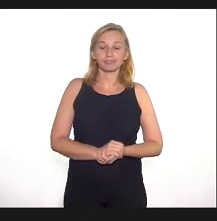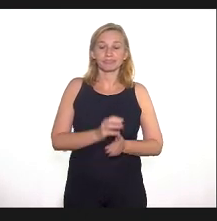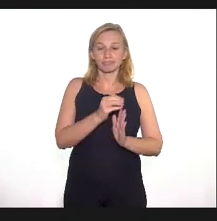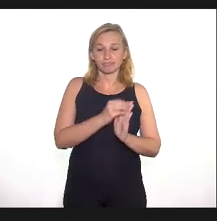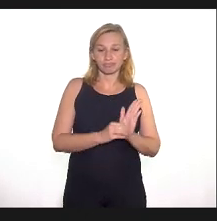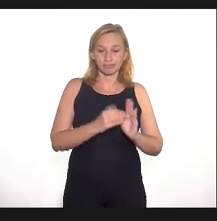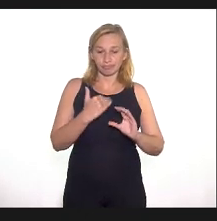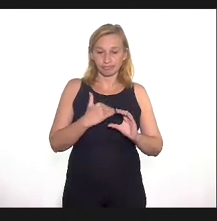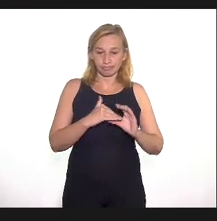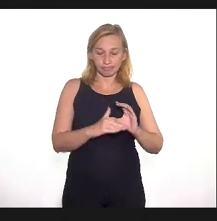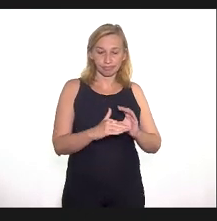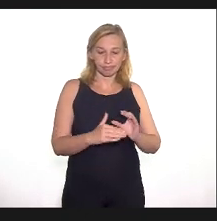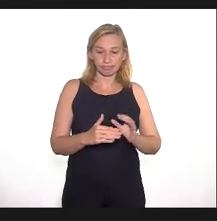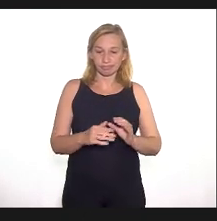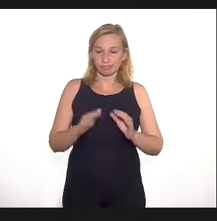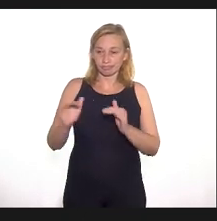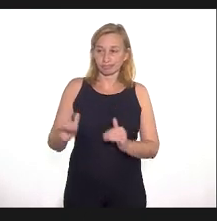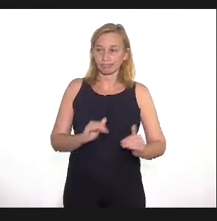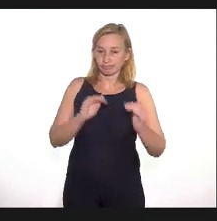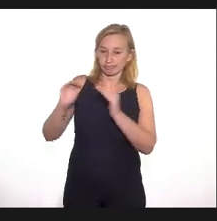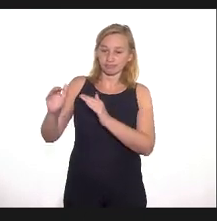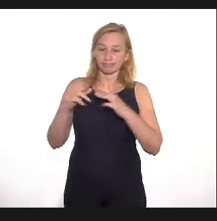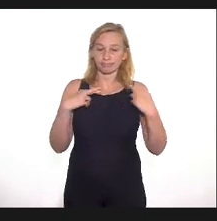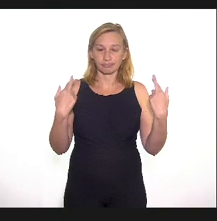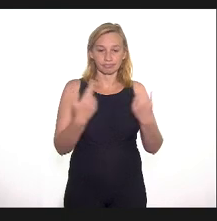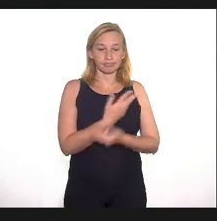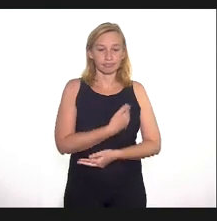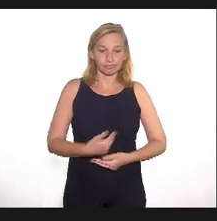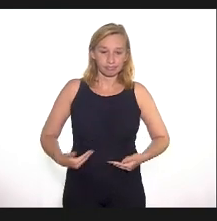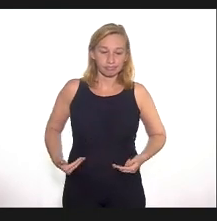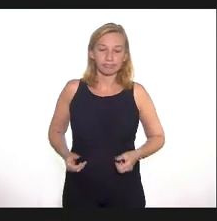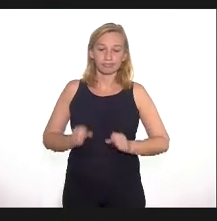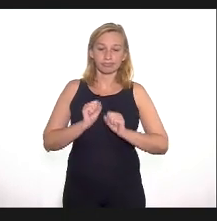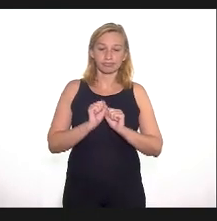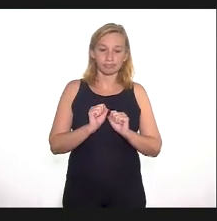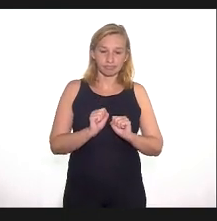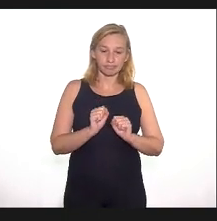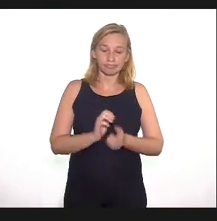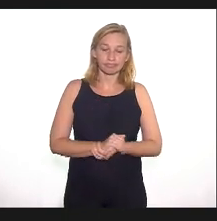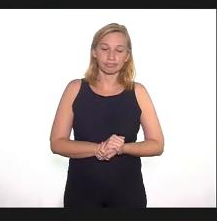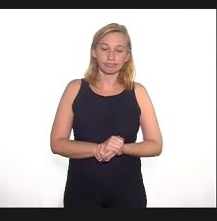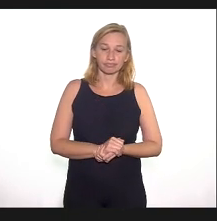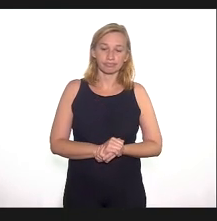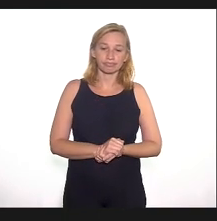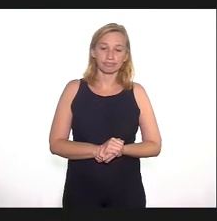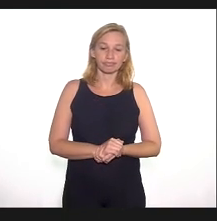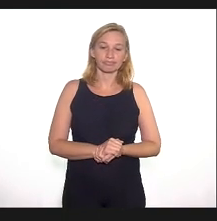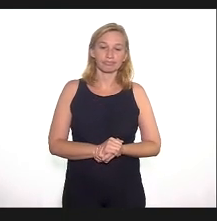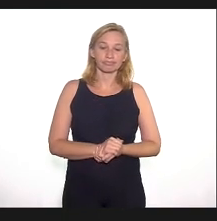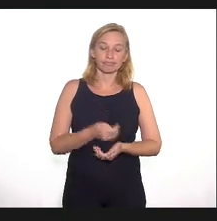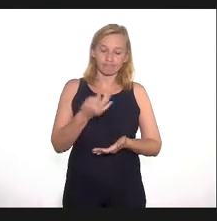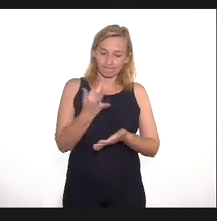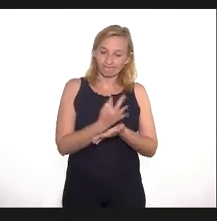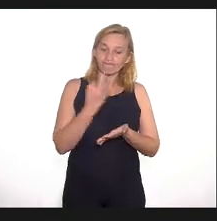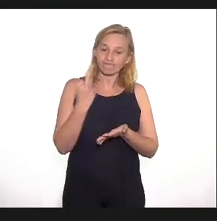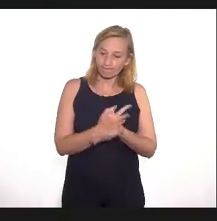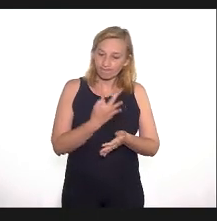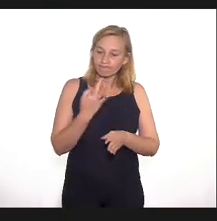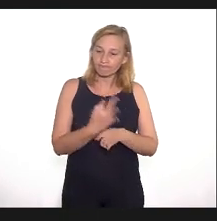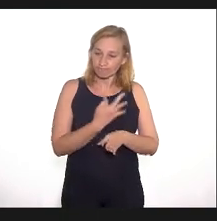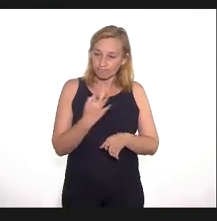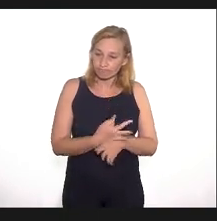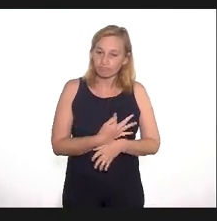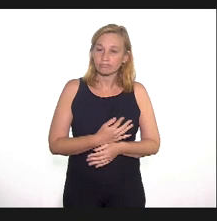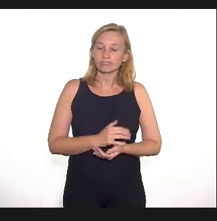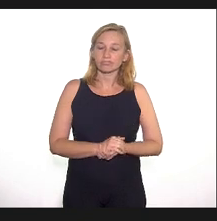ofícios, solicitando a Vossa Excelência essa audiência, para a gente, pelo menos, né, fazer essa resistência,